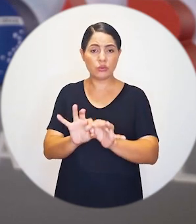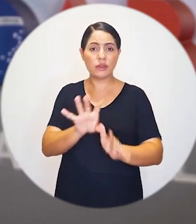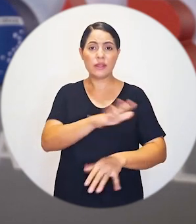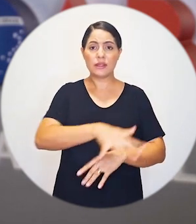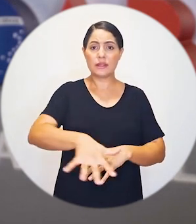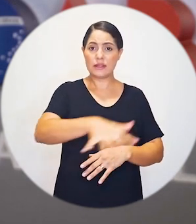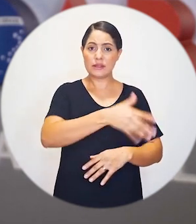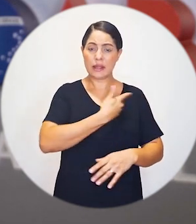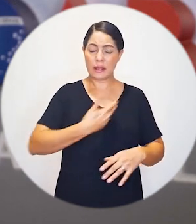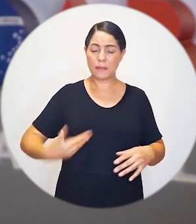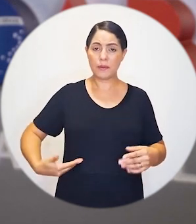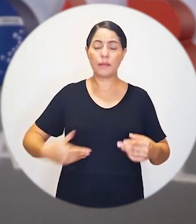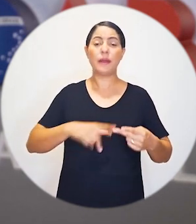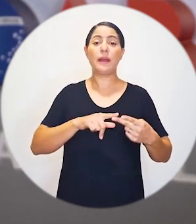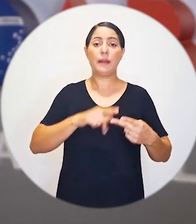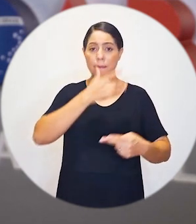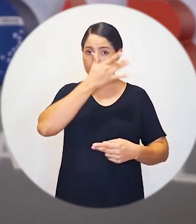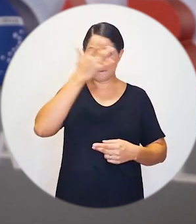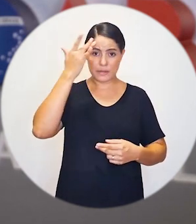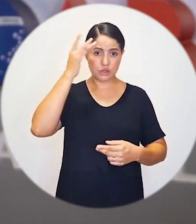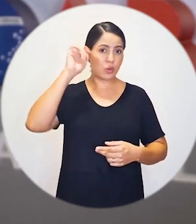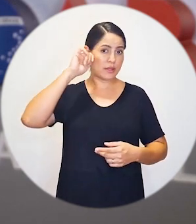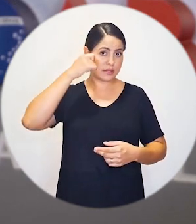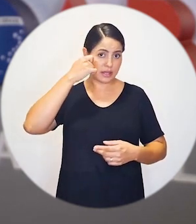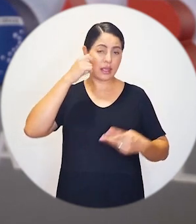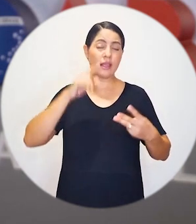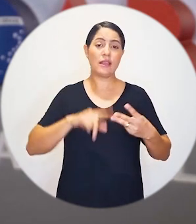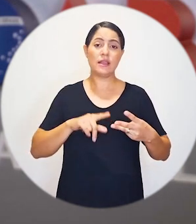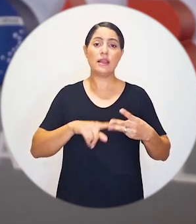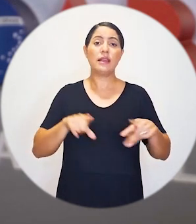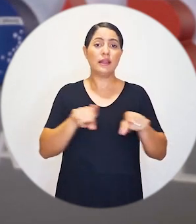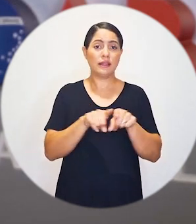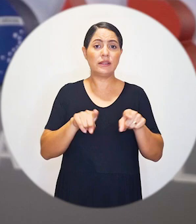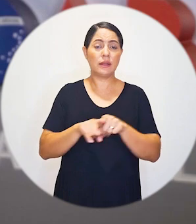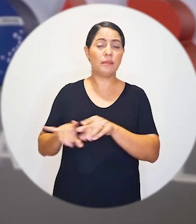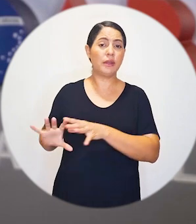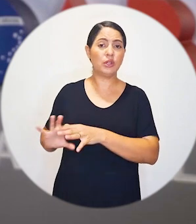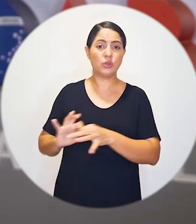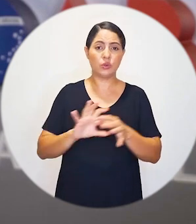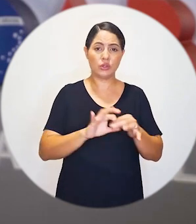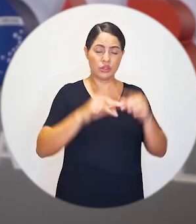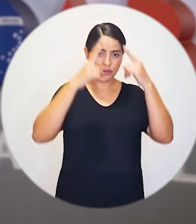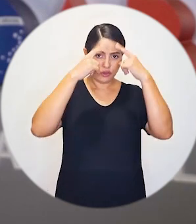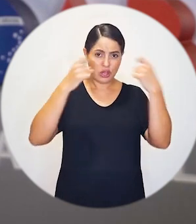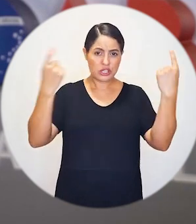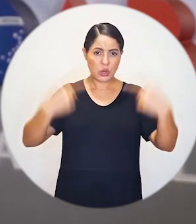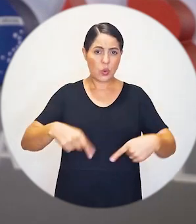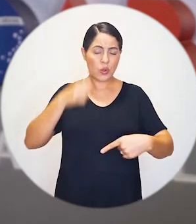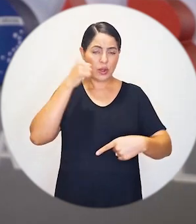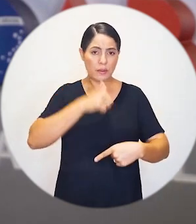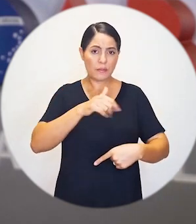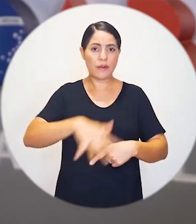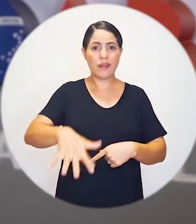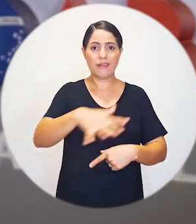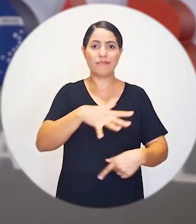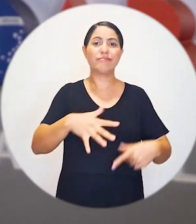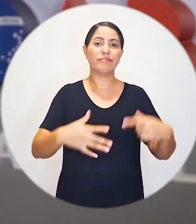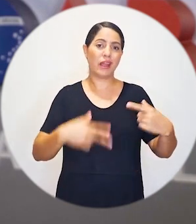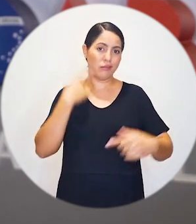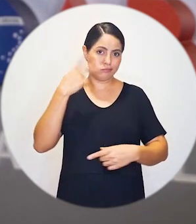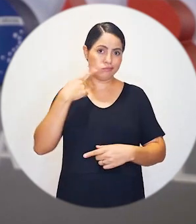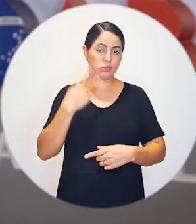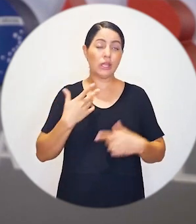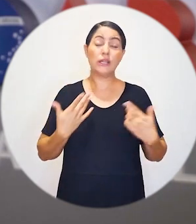femininas, as candidaturas de pessoas negras e também as questões relacionadas à violência política contra a mulher. Então,